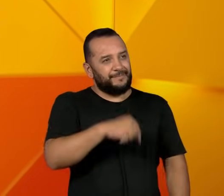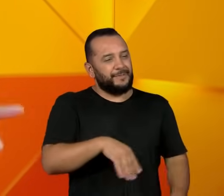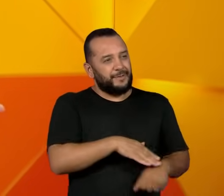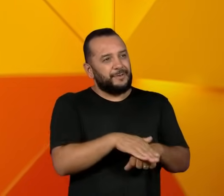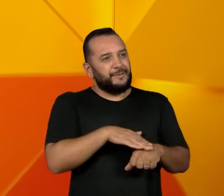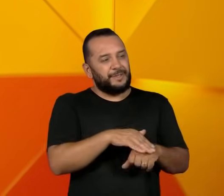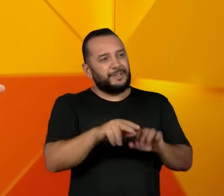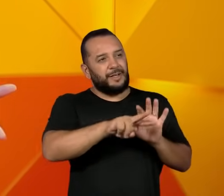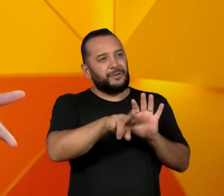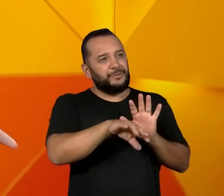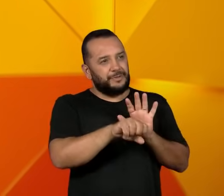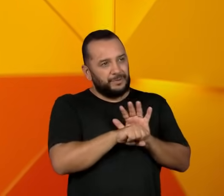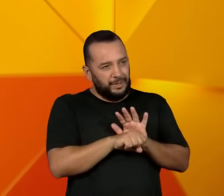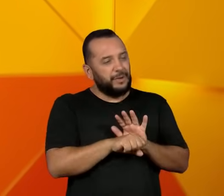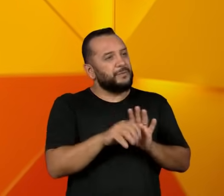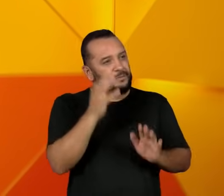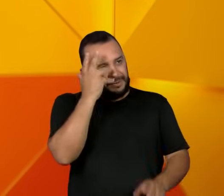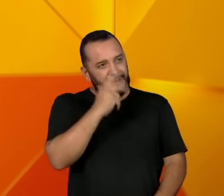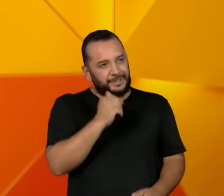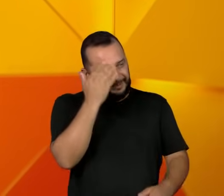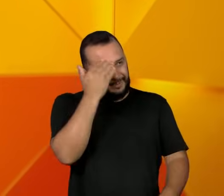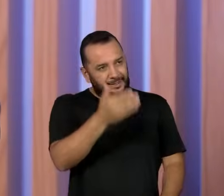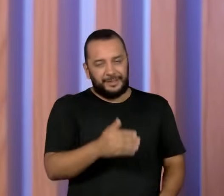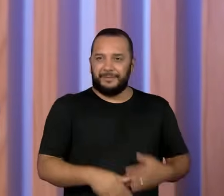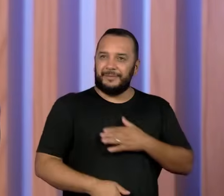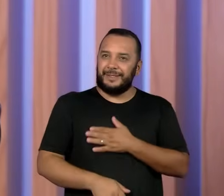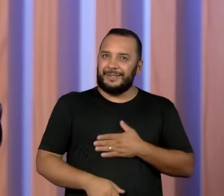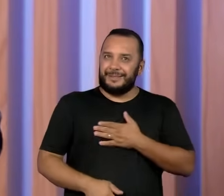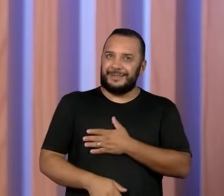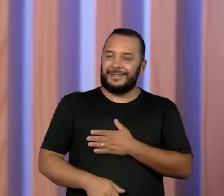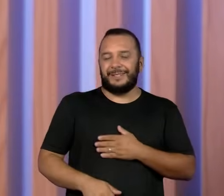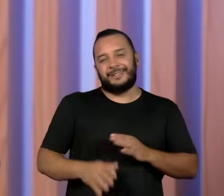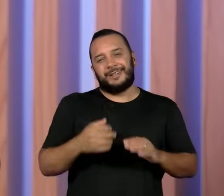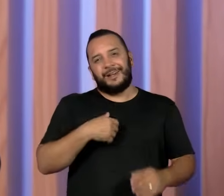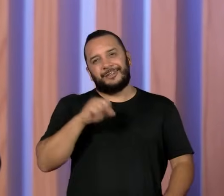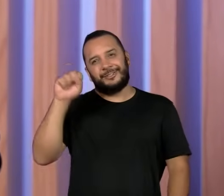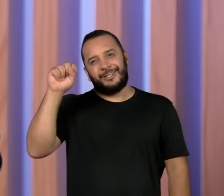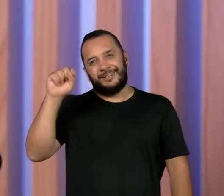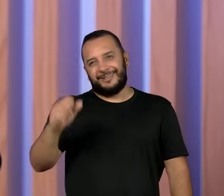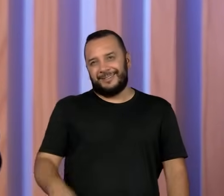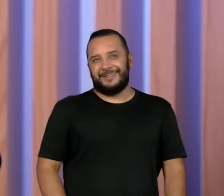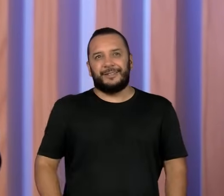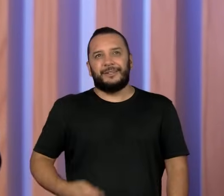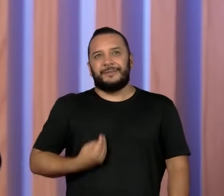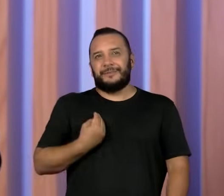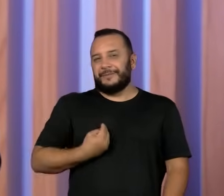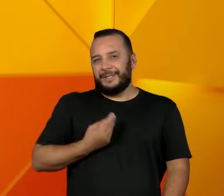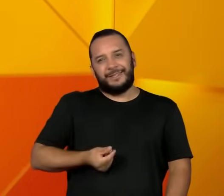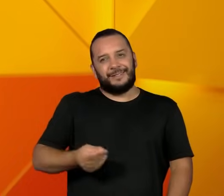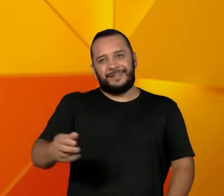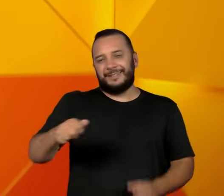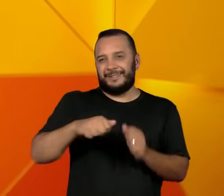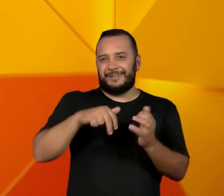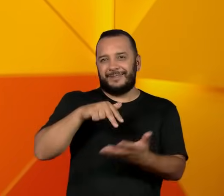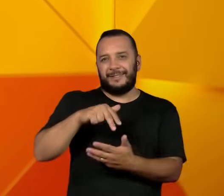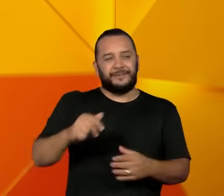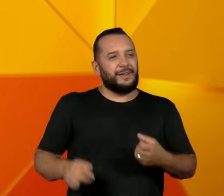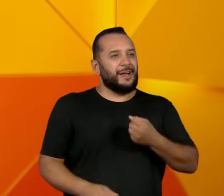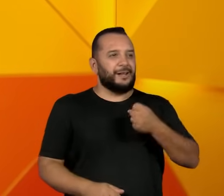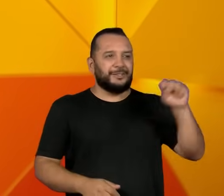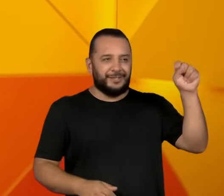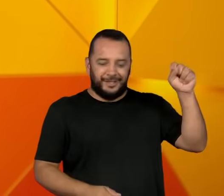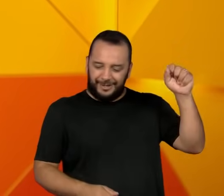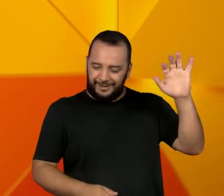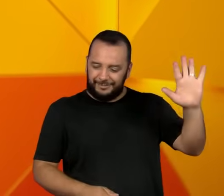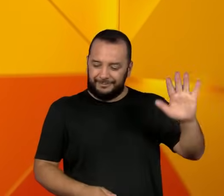cinema audiovisual. O programa foi muito bonito. Prazer é nosso. Obrigada. Axé, vida longa ao Estação Livre. Axé! E o